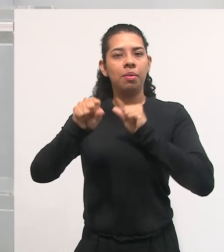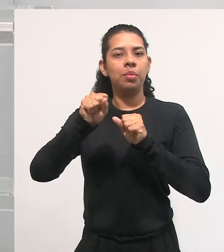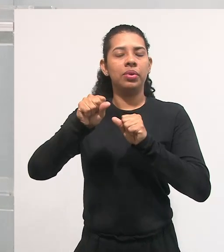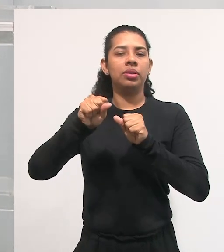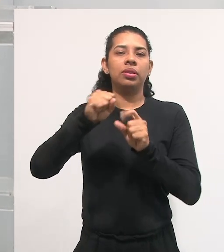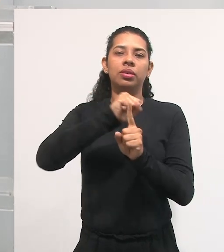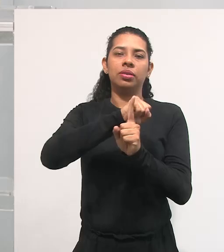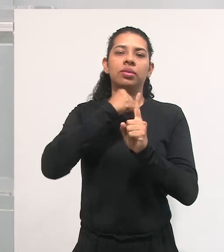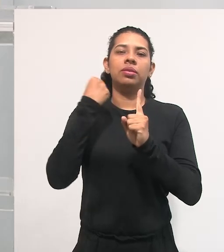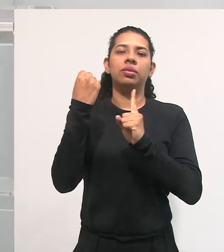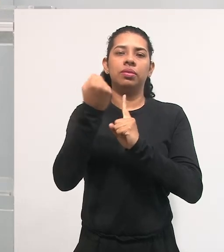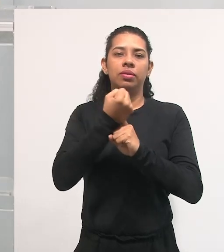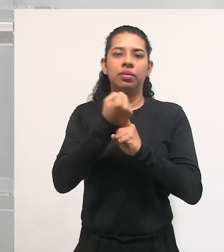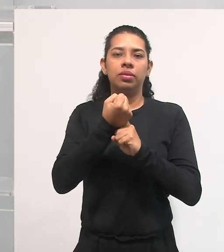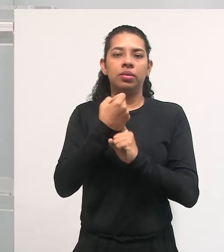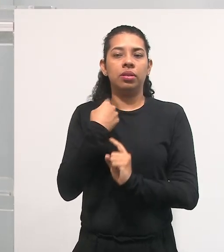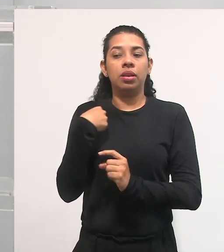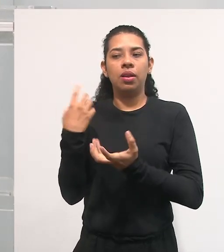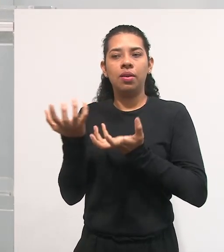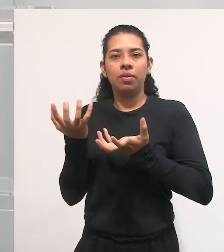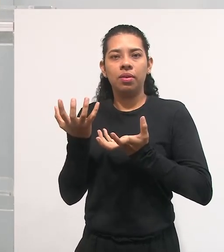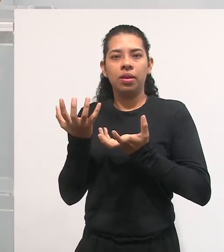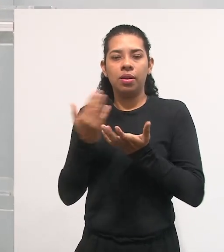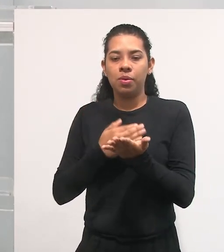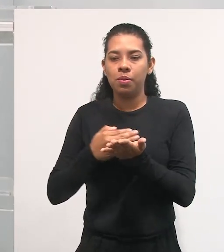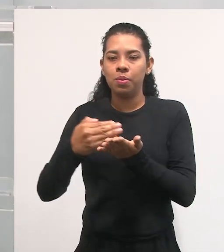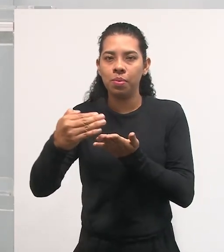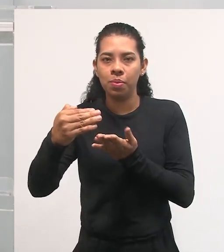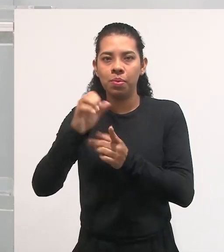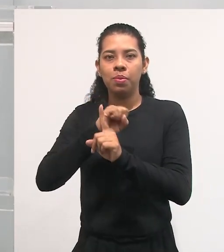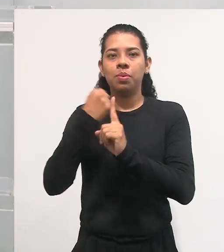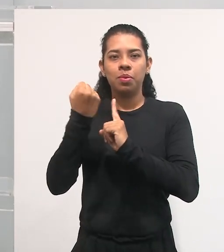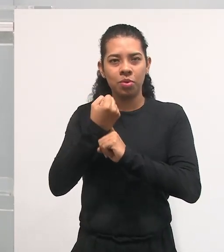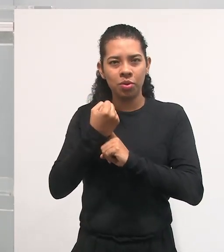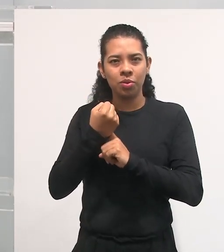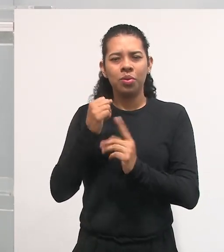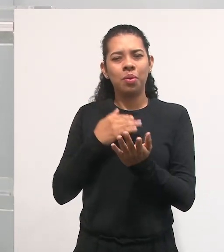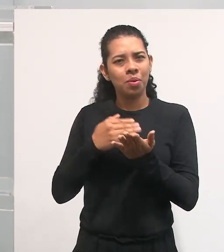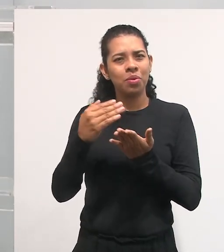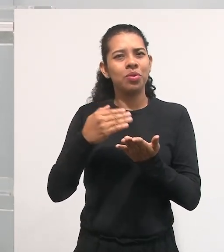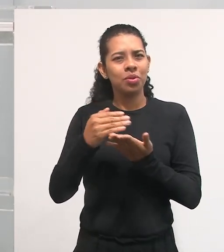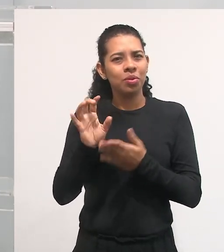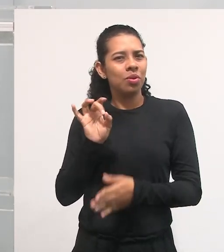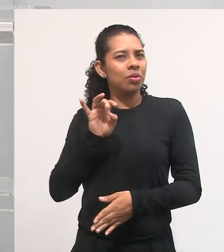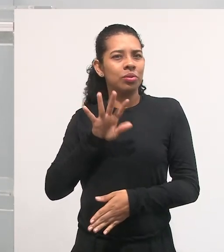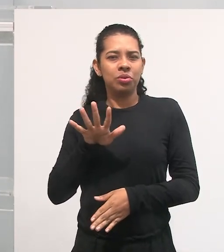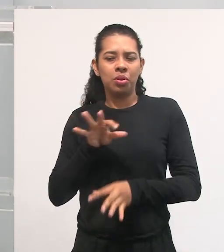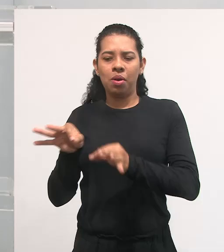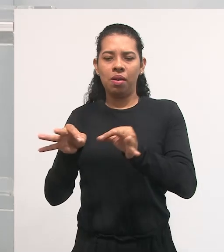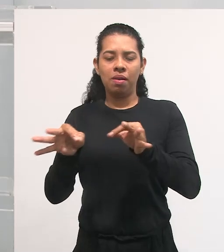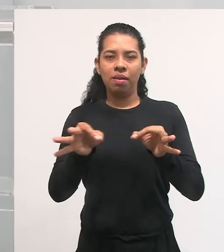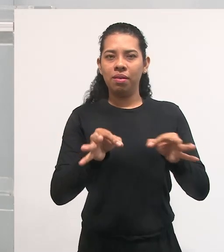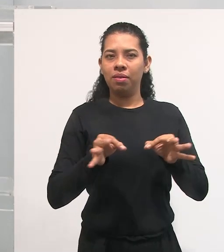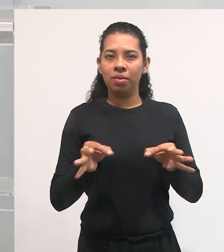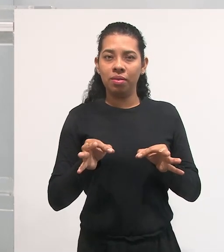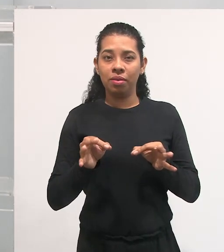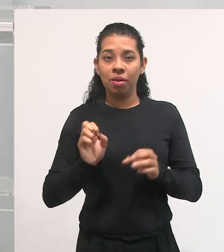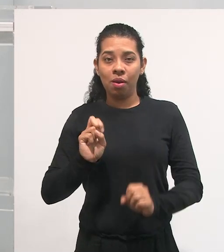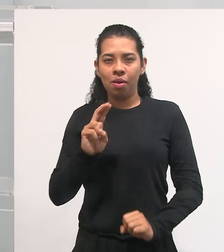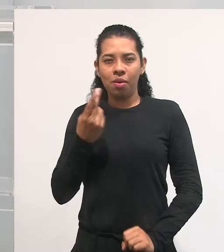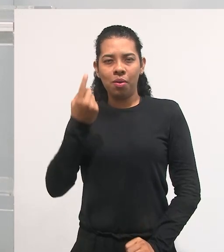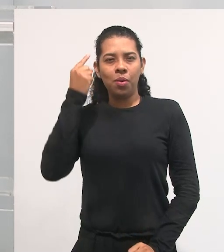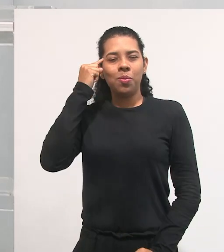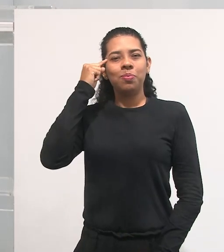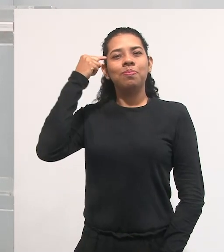transformar a sociedade a sociedade eu quero que a sociedade continue como ela está o status qu do jeito que ela está